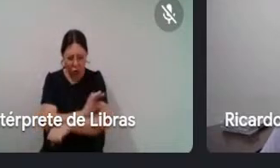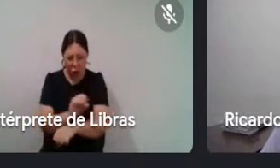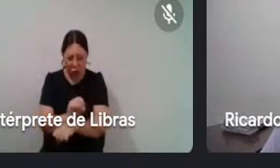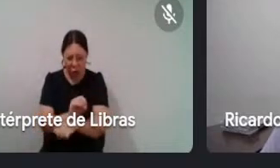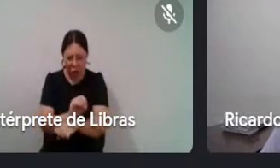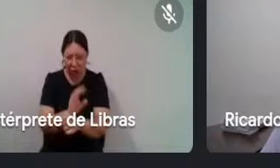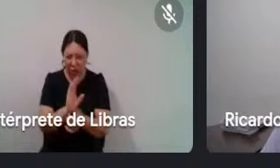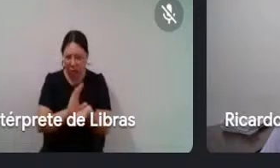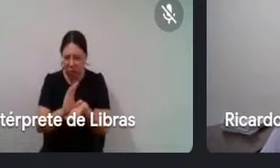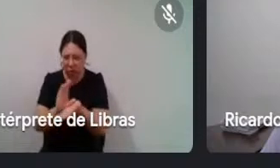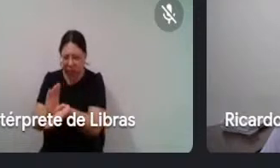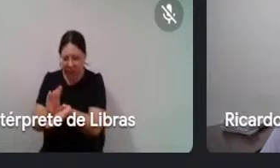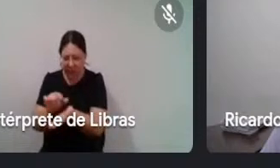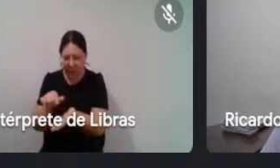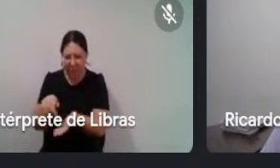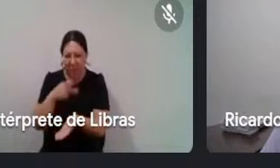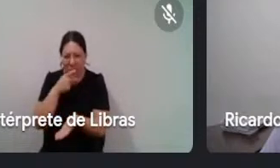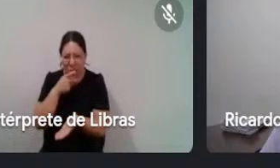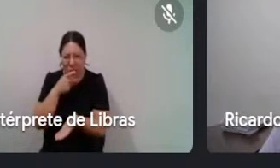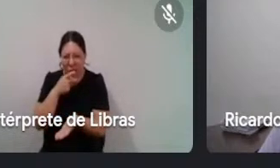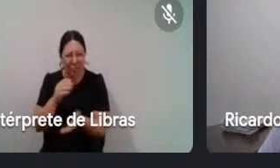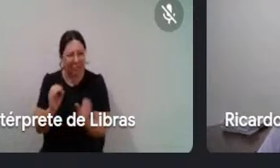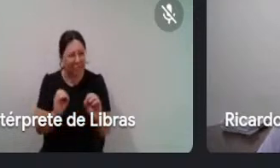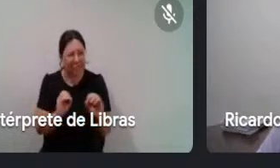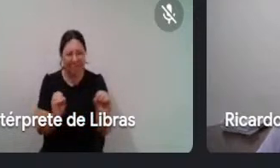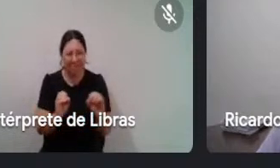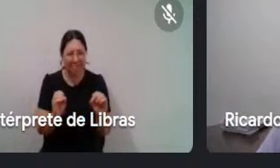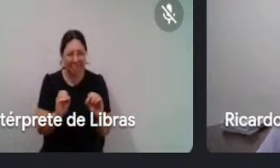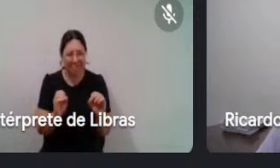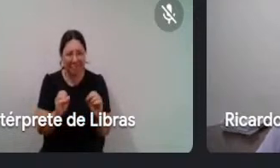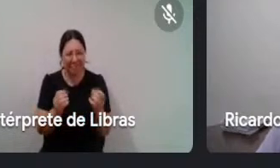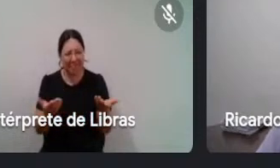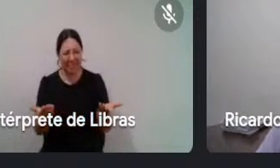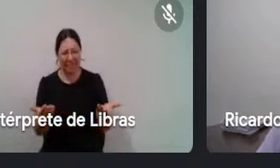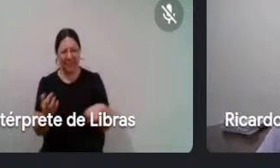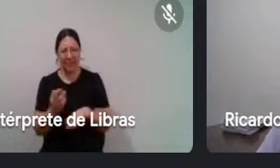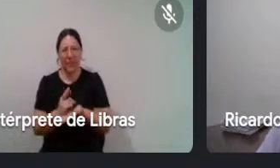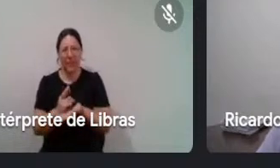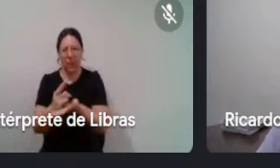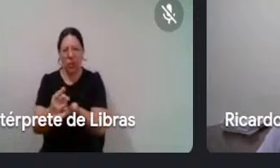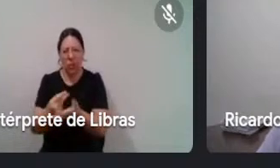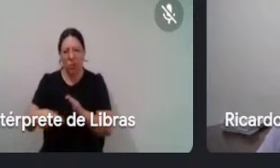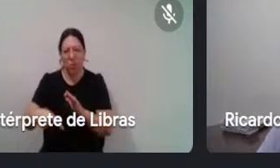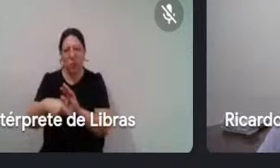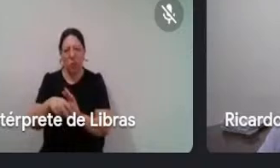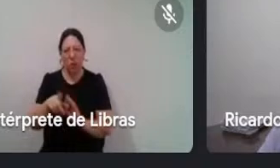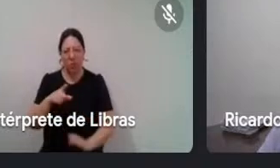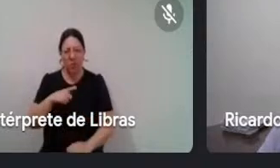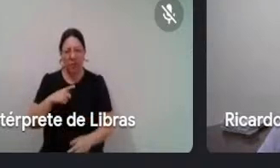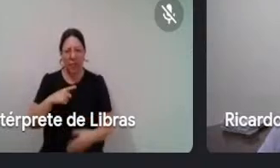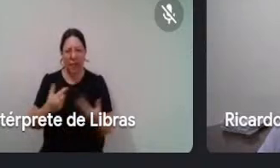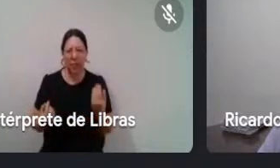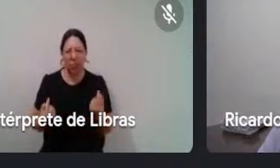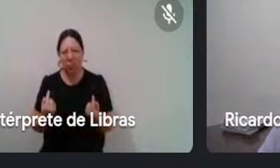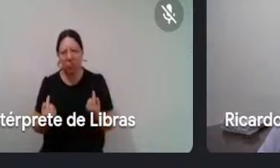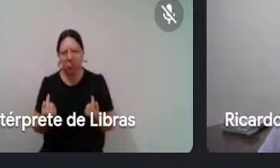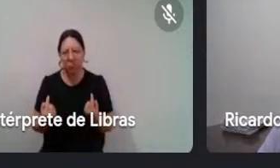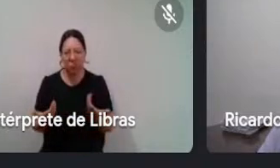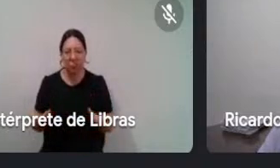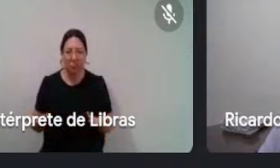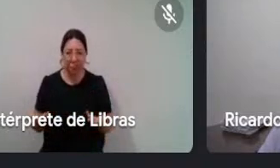física, né? Então, que recursos próprios seriam esses que teríamos para executar esse acordo que vier a